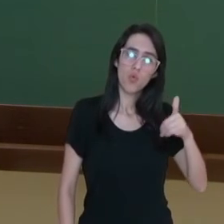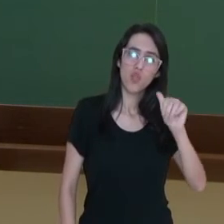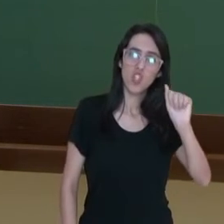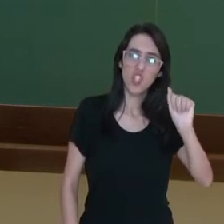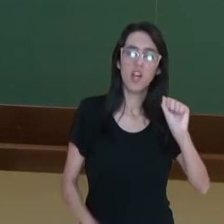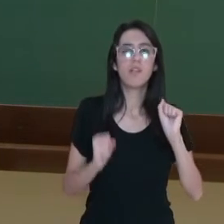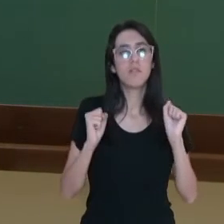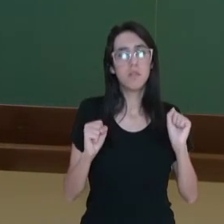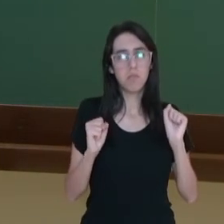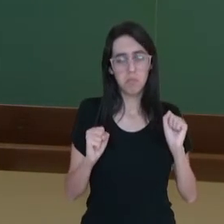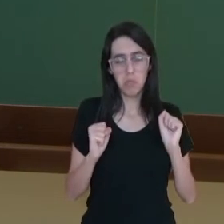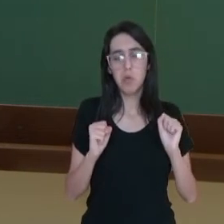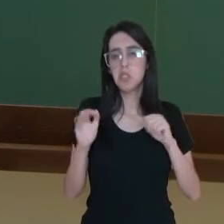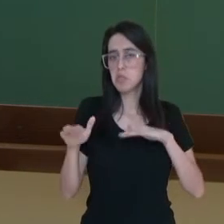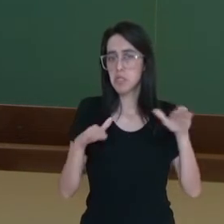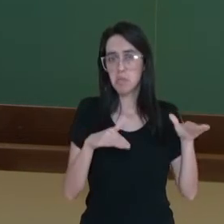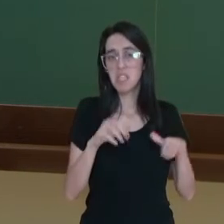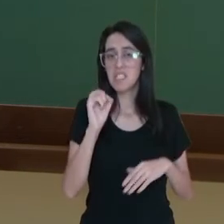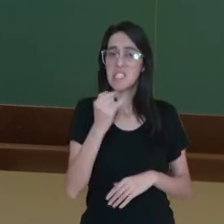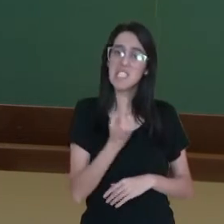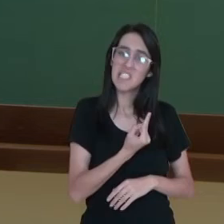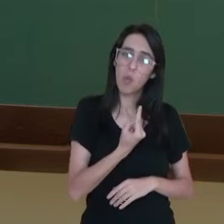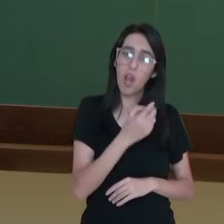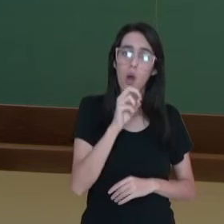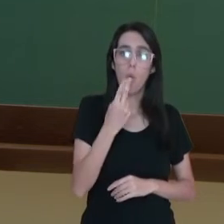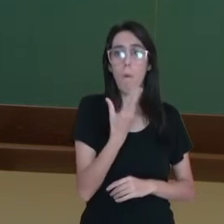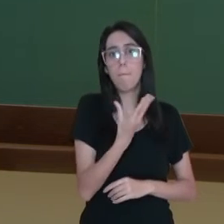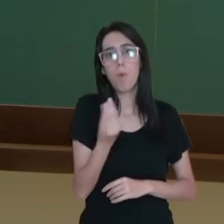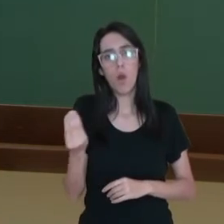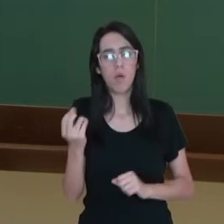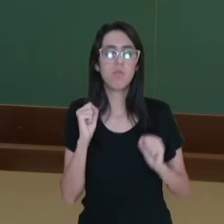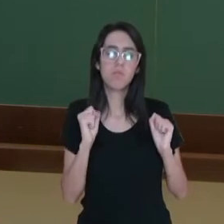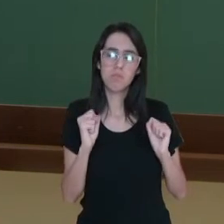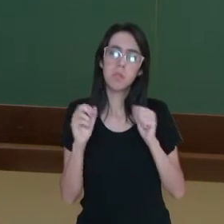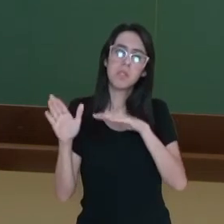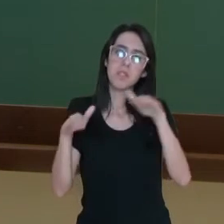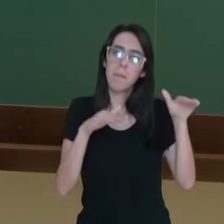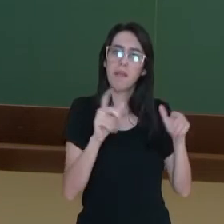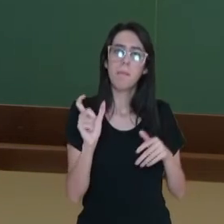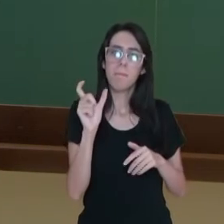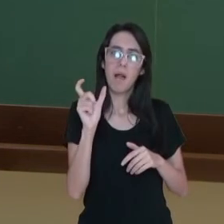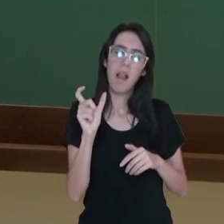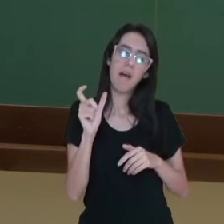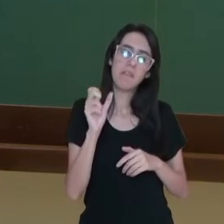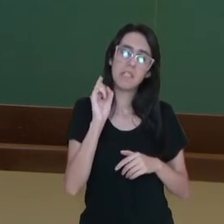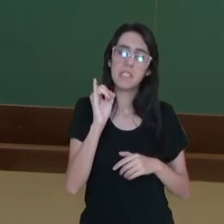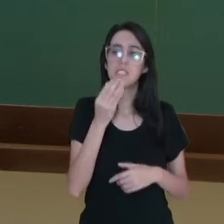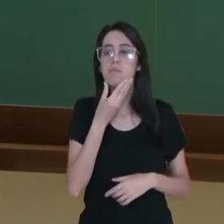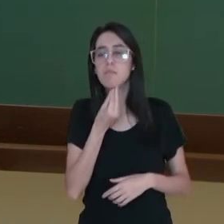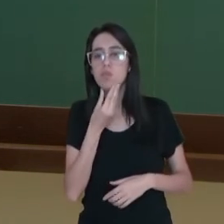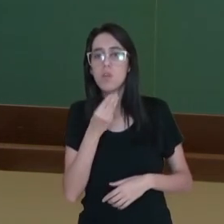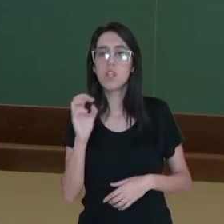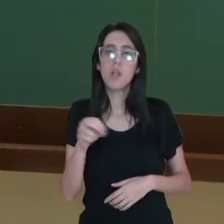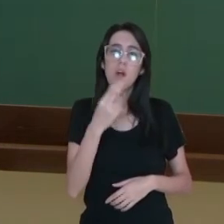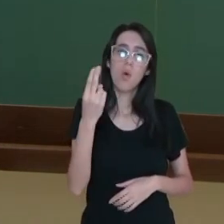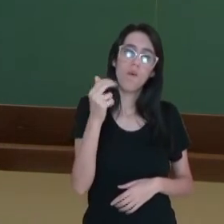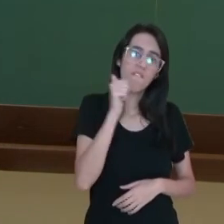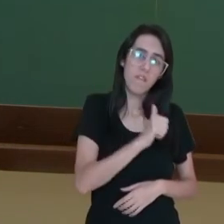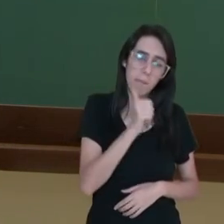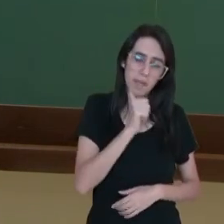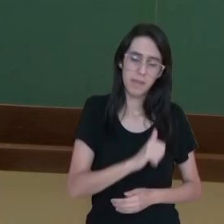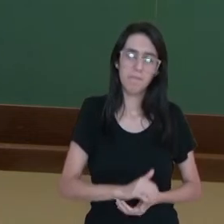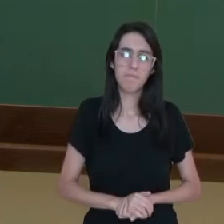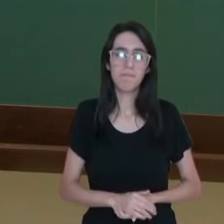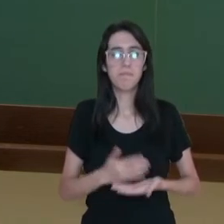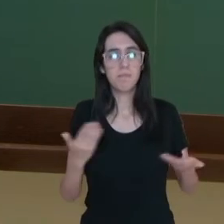cuja, cujos e cujas. Depende da situação ali e da palavra que eu vou retomar, se ela é masculina ou feminina.